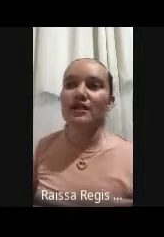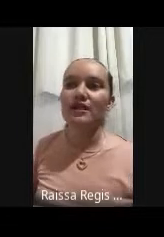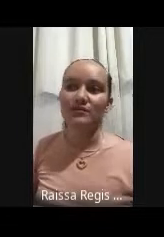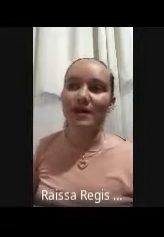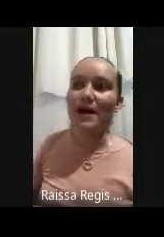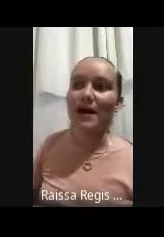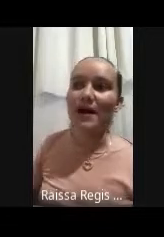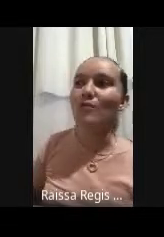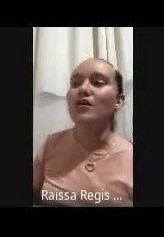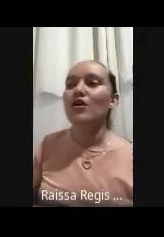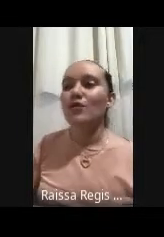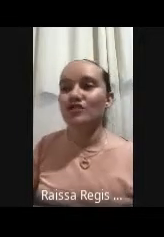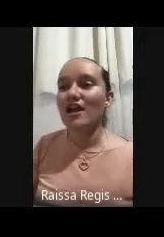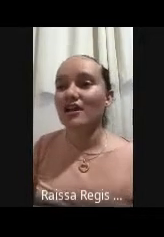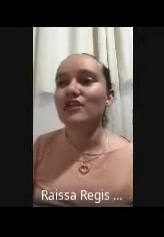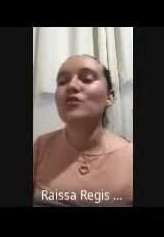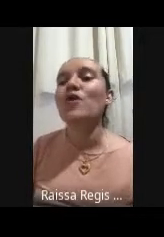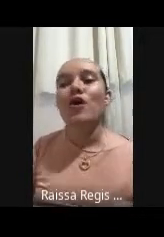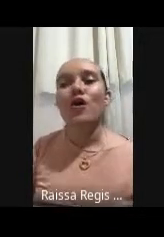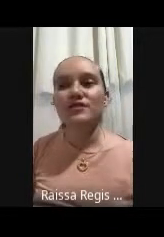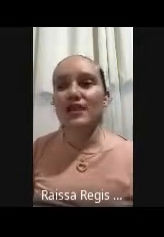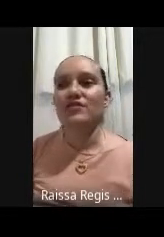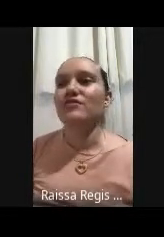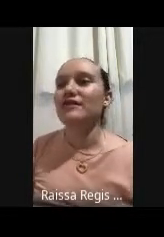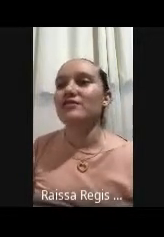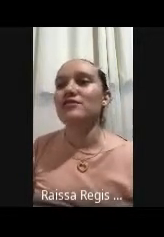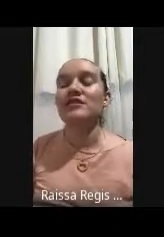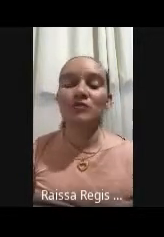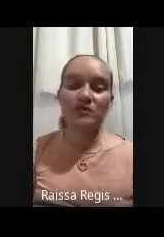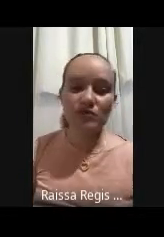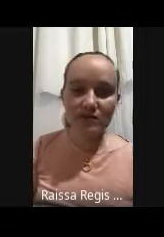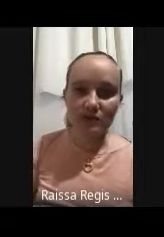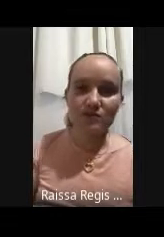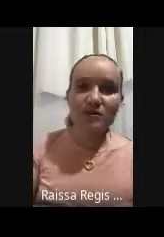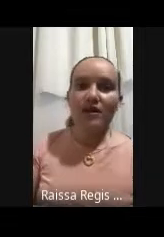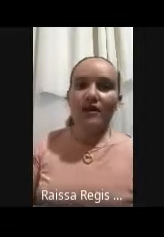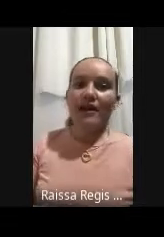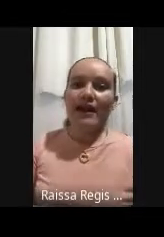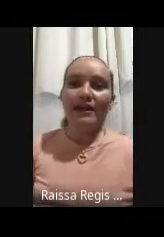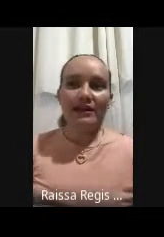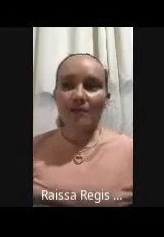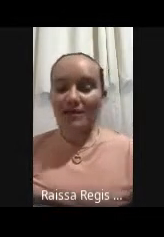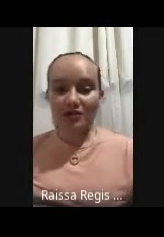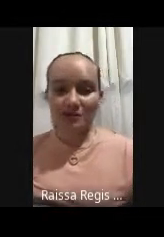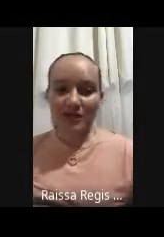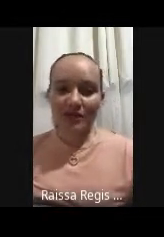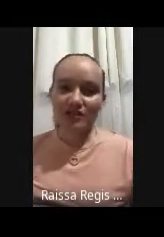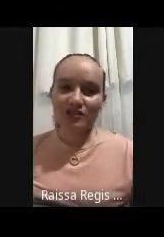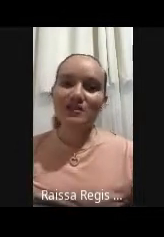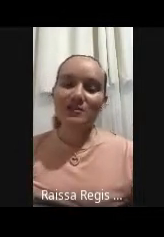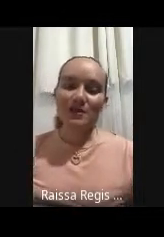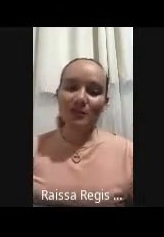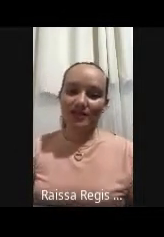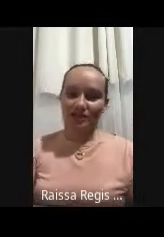da palma, um diacrítico. Ou seja, orientações das pontas dos dedos. É, na pedagogia bilíngue, a gente tem uma